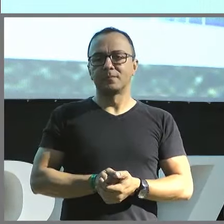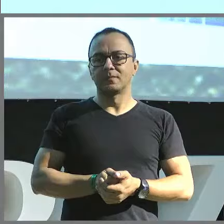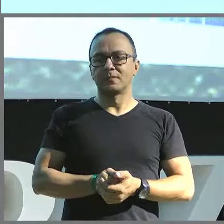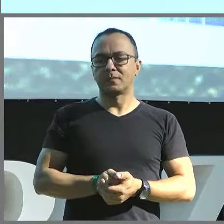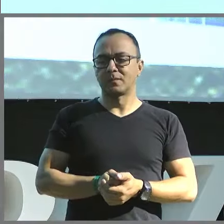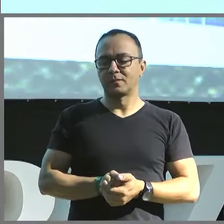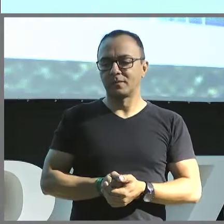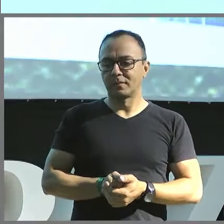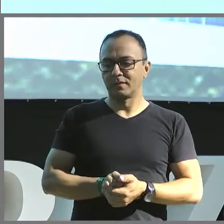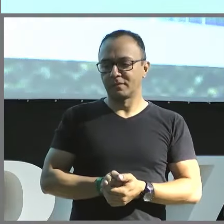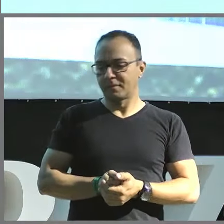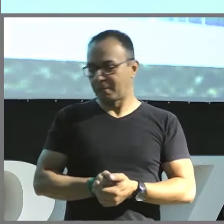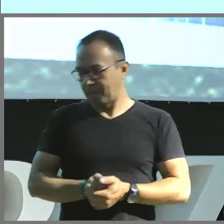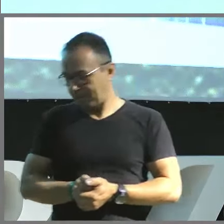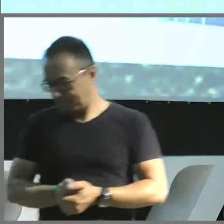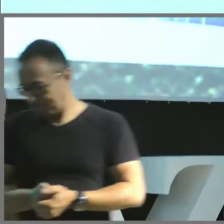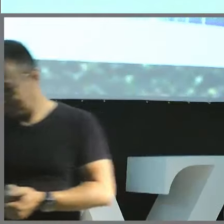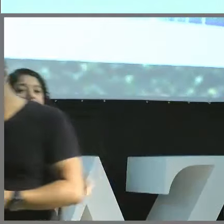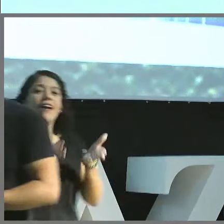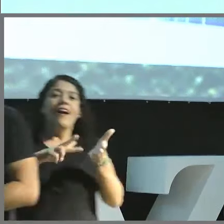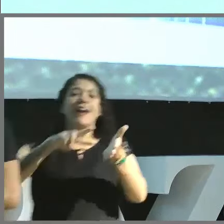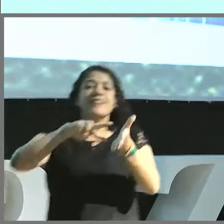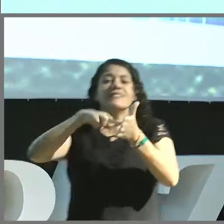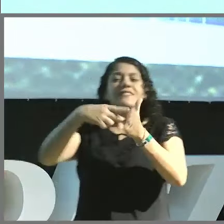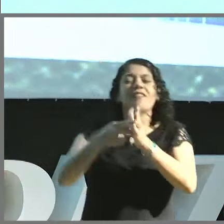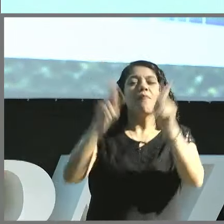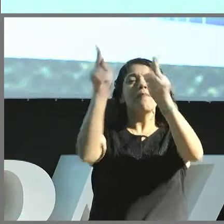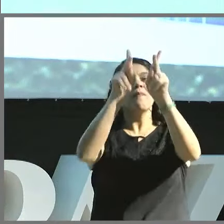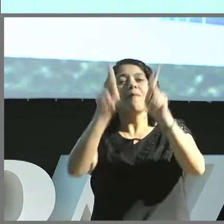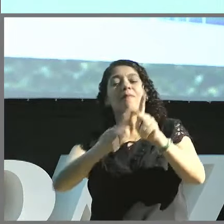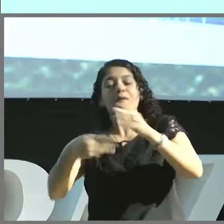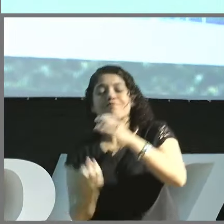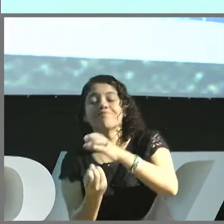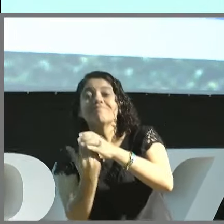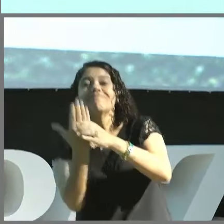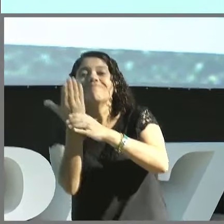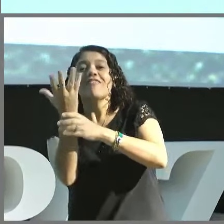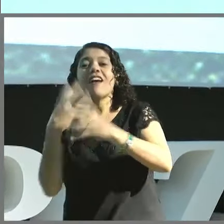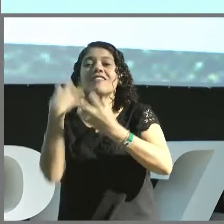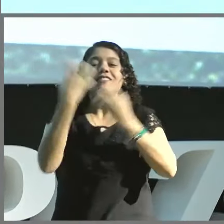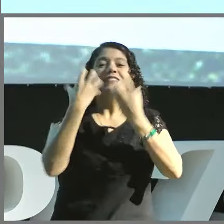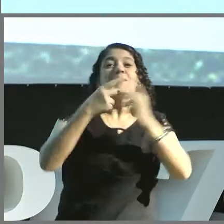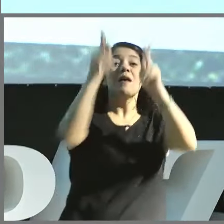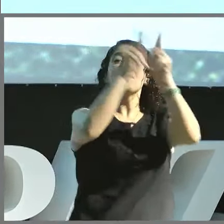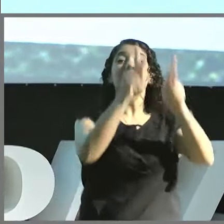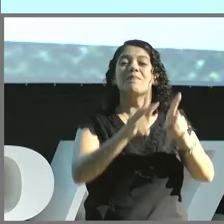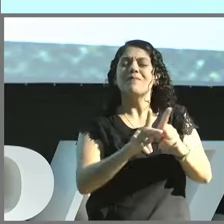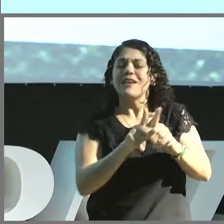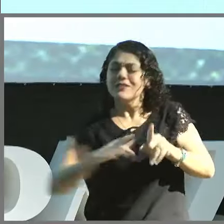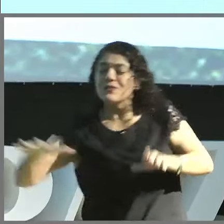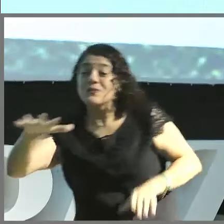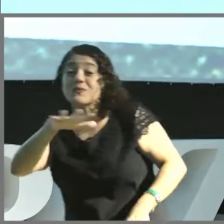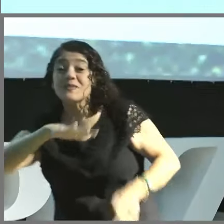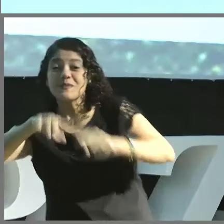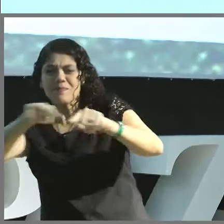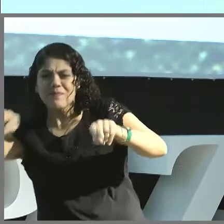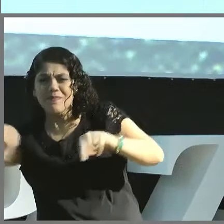sinônimo de paz, que nasce sobre o canto da paz, apequenado num